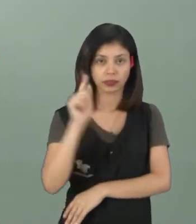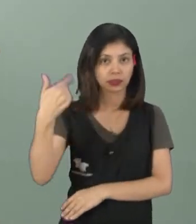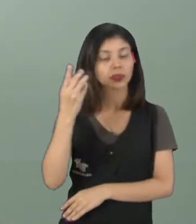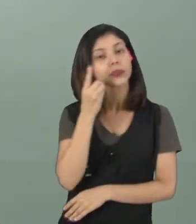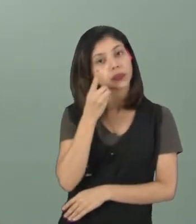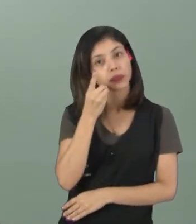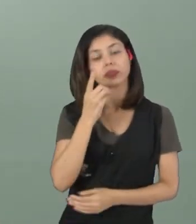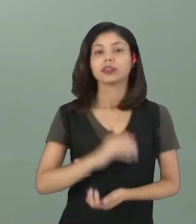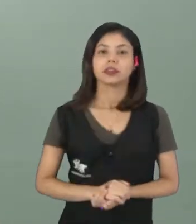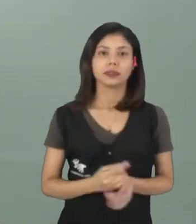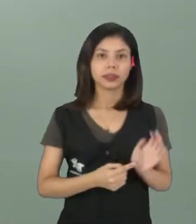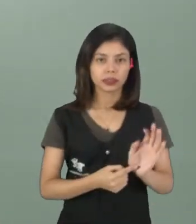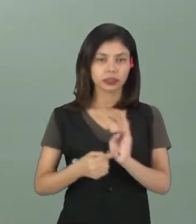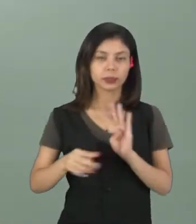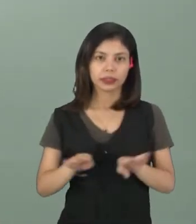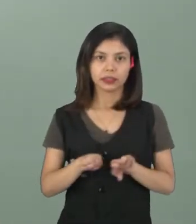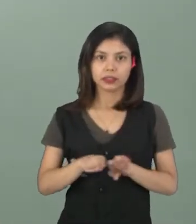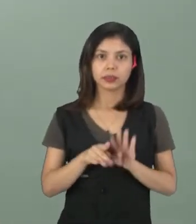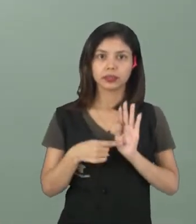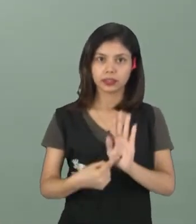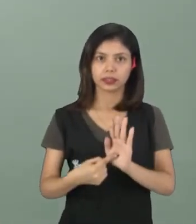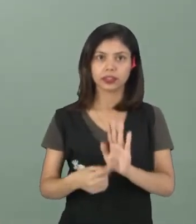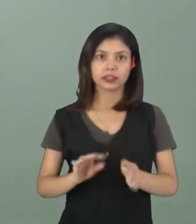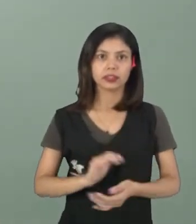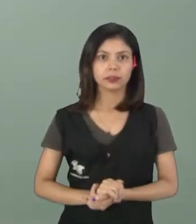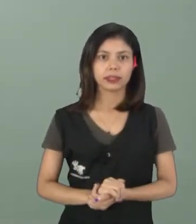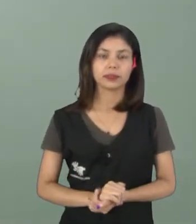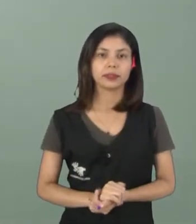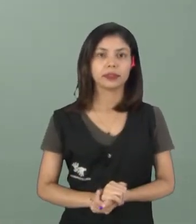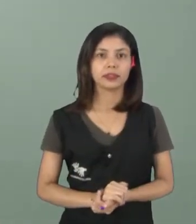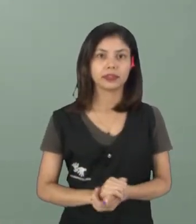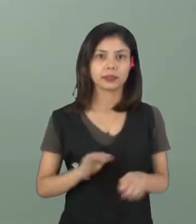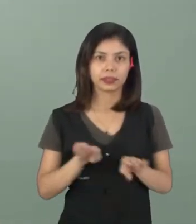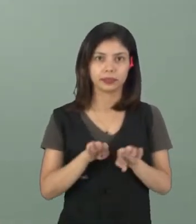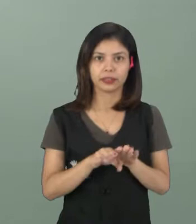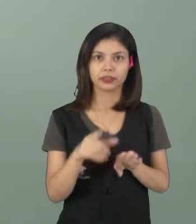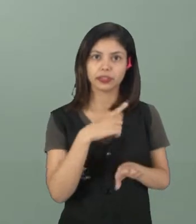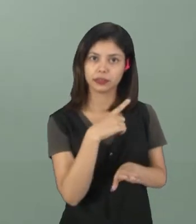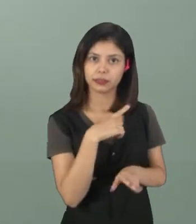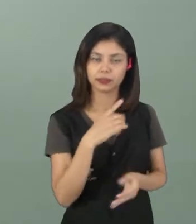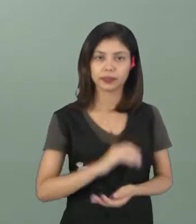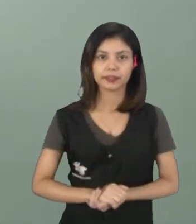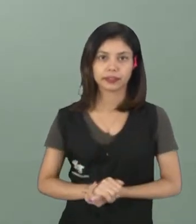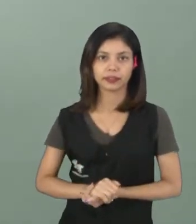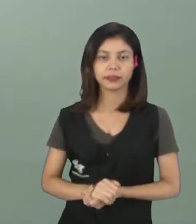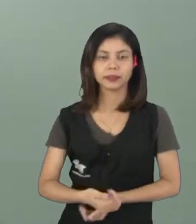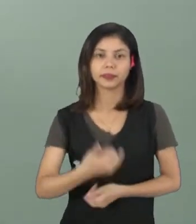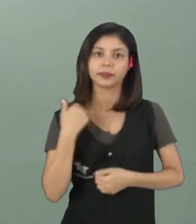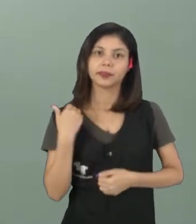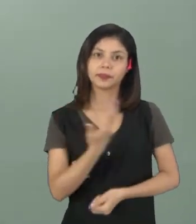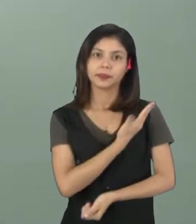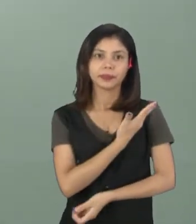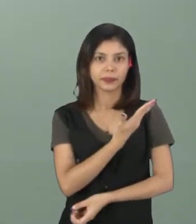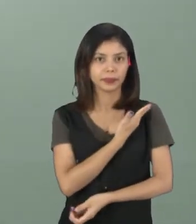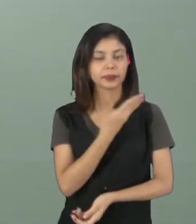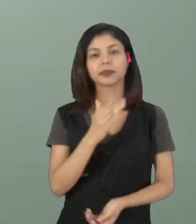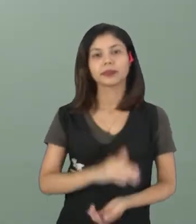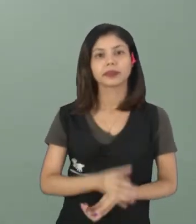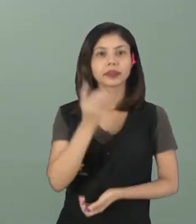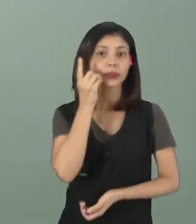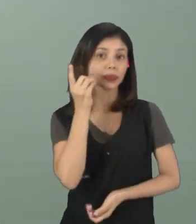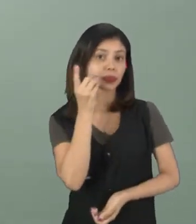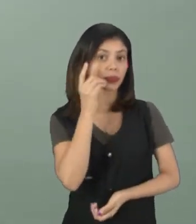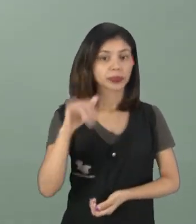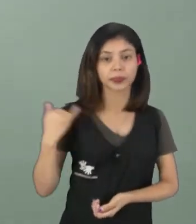outras dadas aniversário da mamãe do papai dos irmãos uma data de aniversário de um amigo outras datas